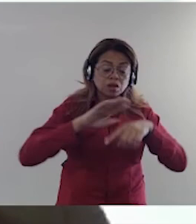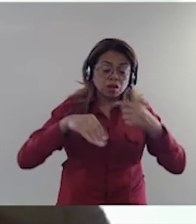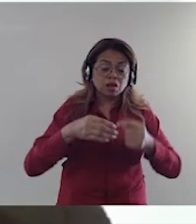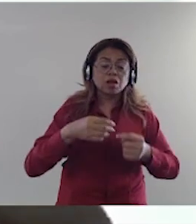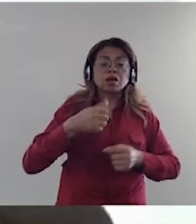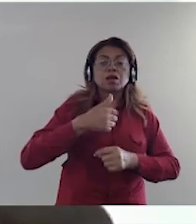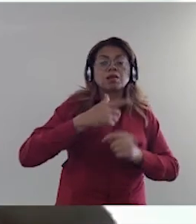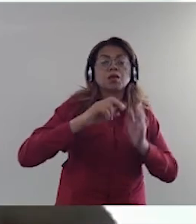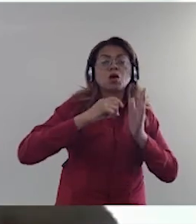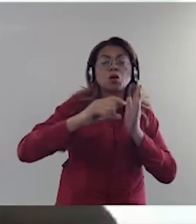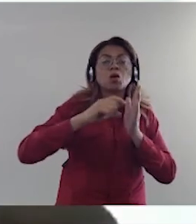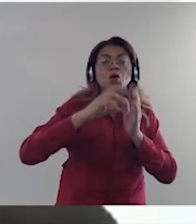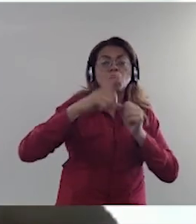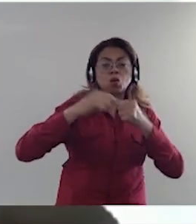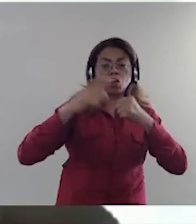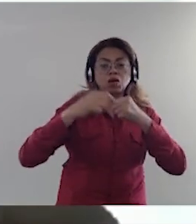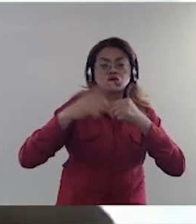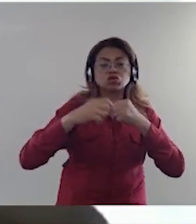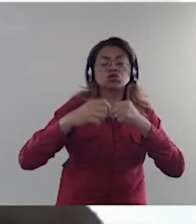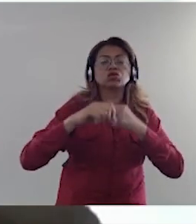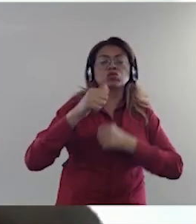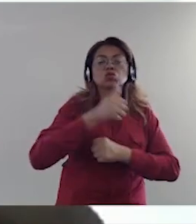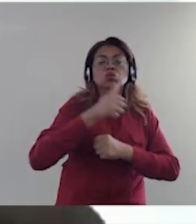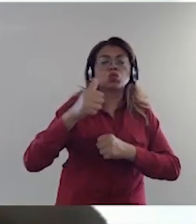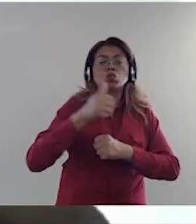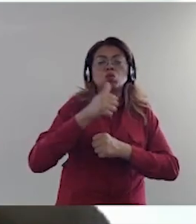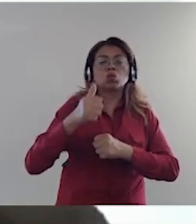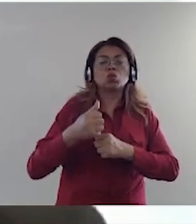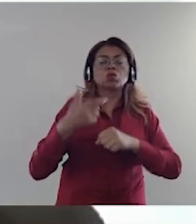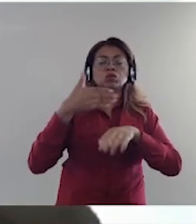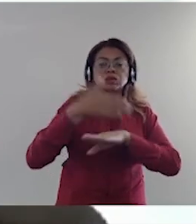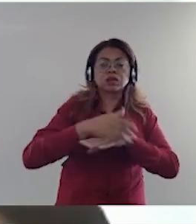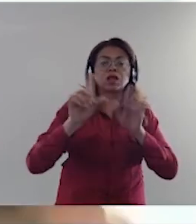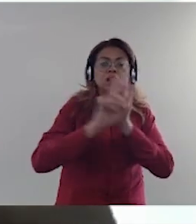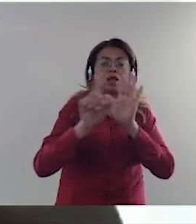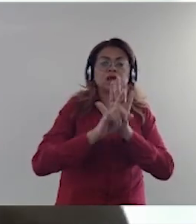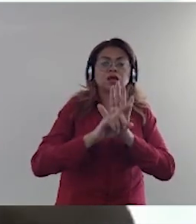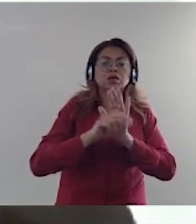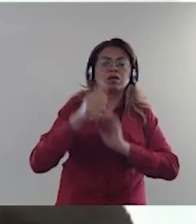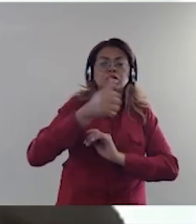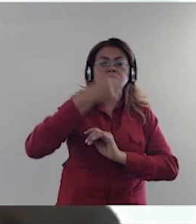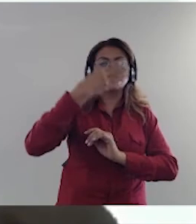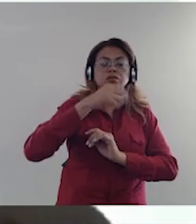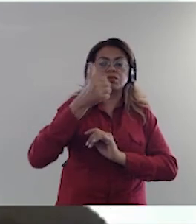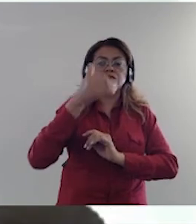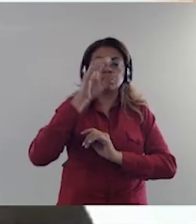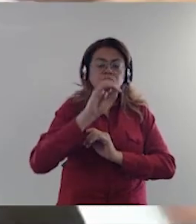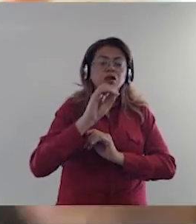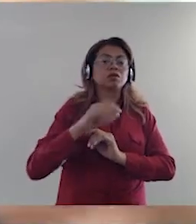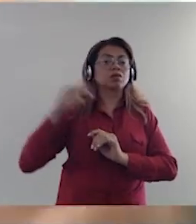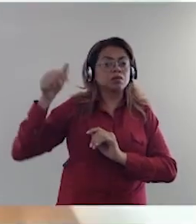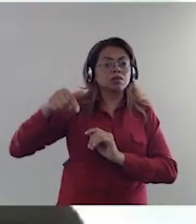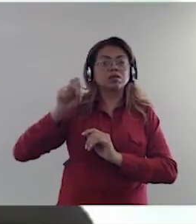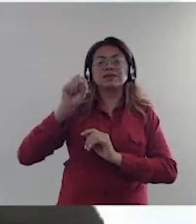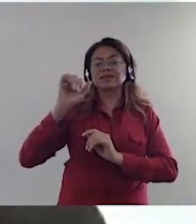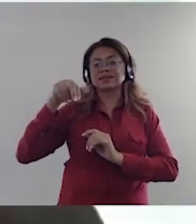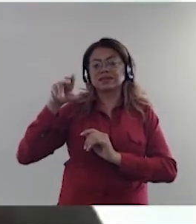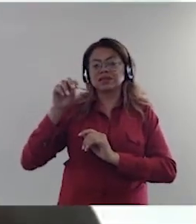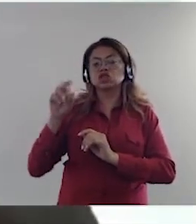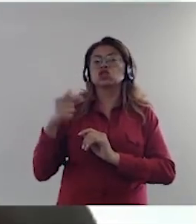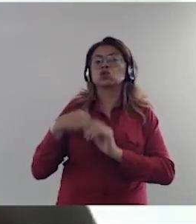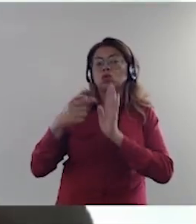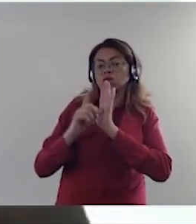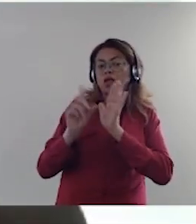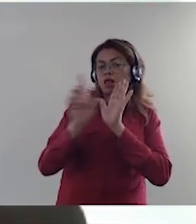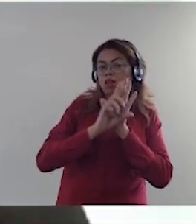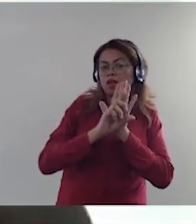Né? O artigo 11 da Lei 14.010 permitia, né, conferir ao síndico né? E aí vem a questão, né, da